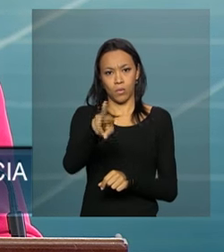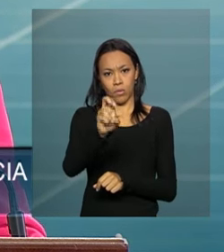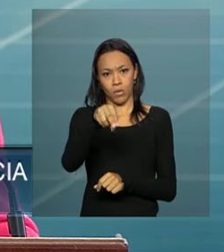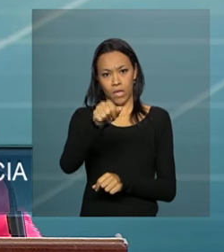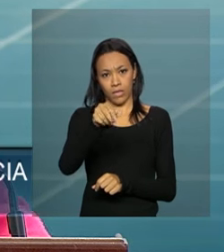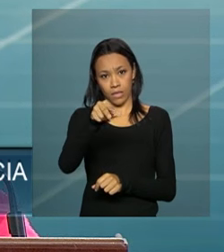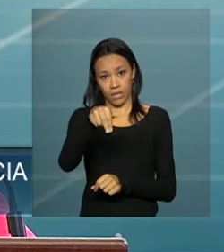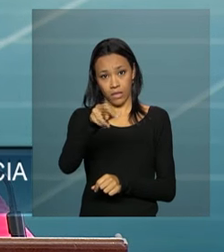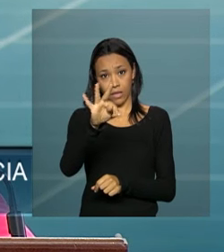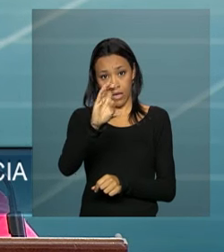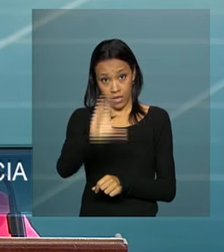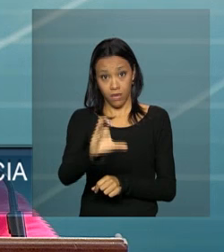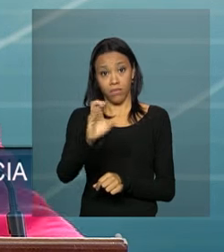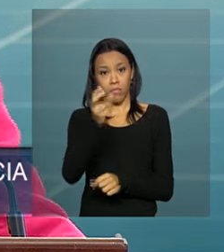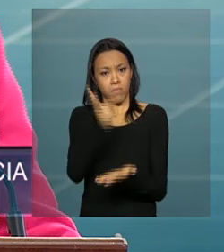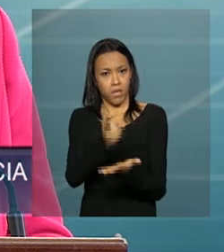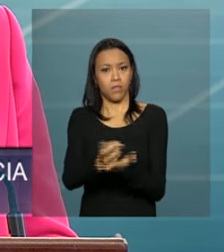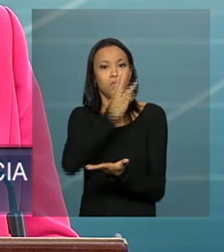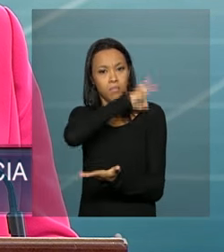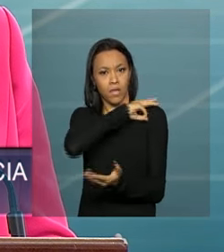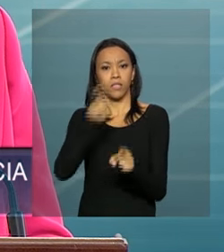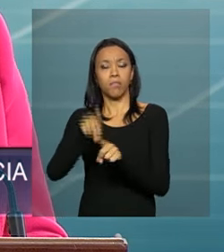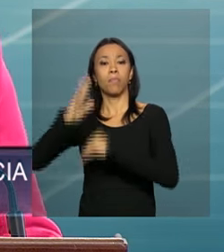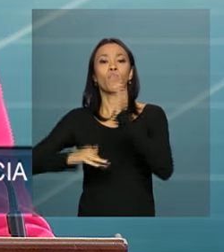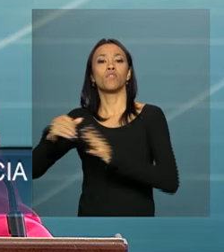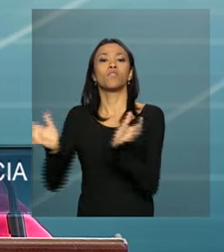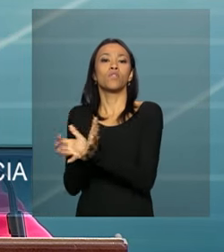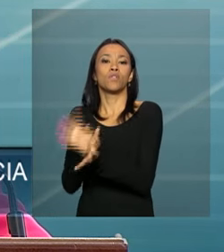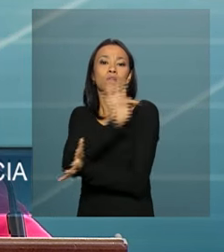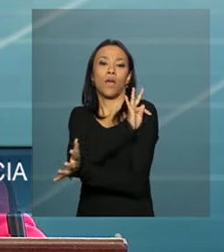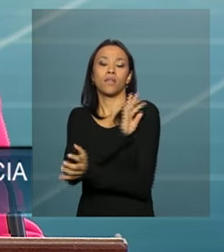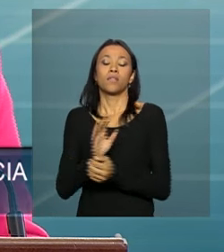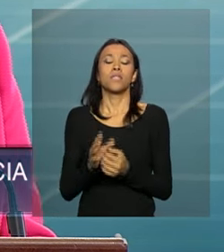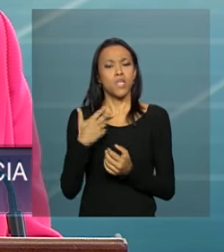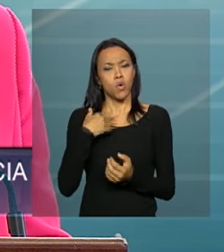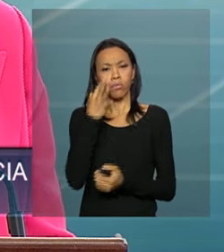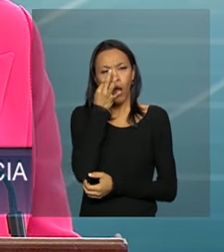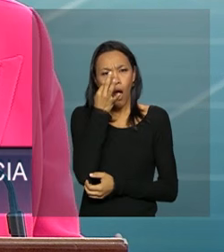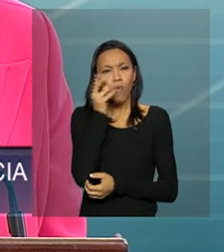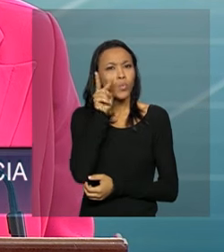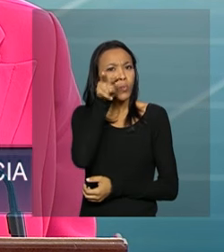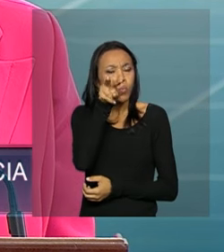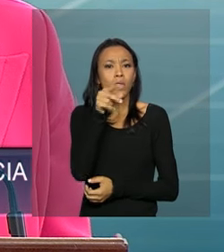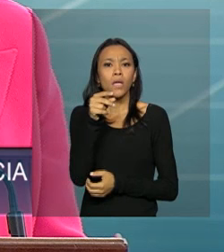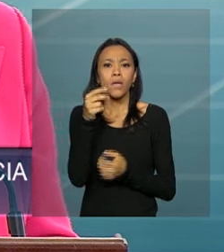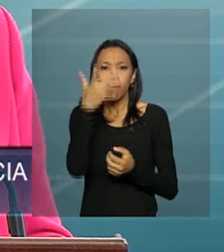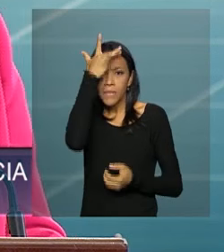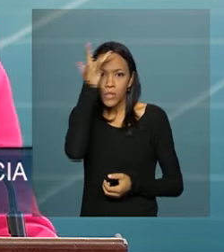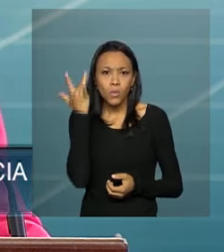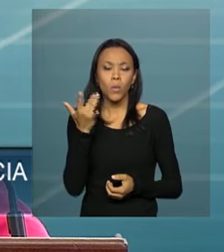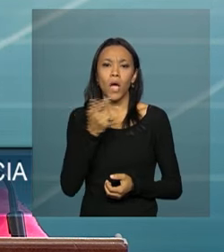profissional. E presenciei depoimentos muito importantes,